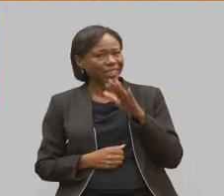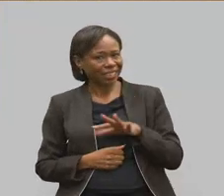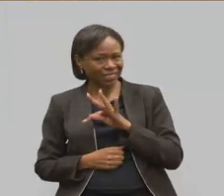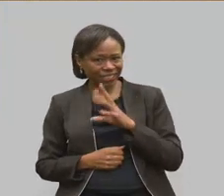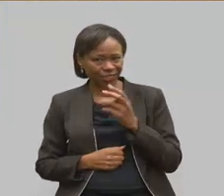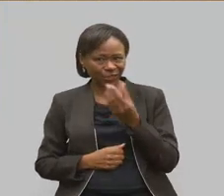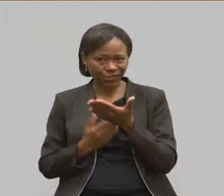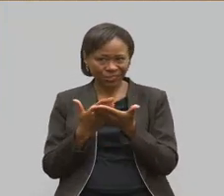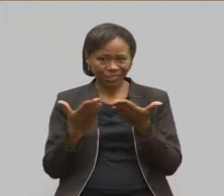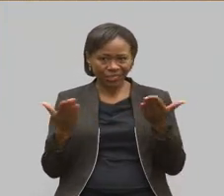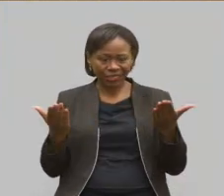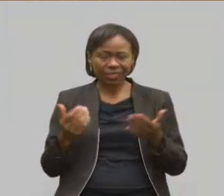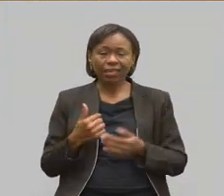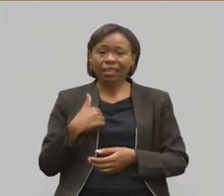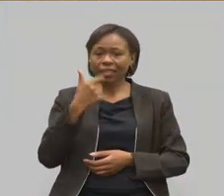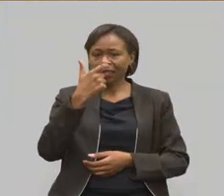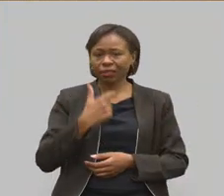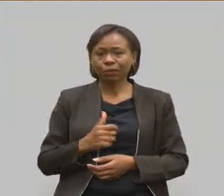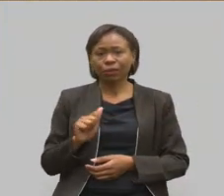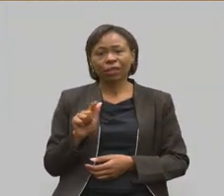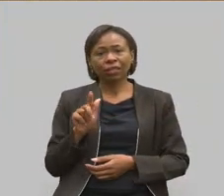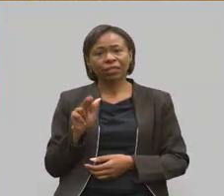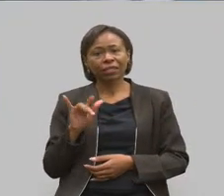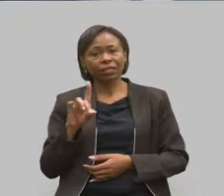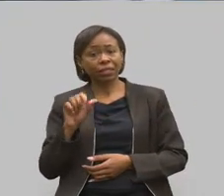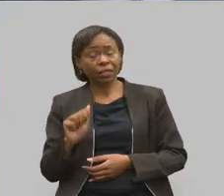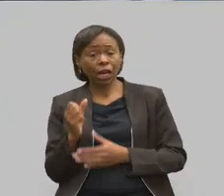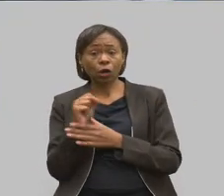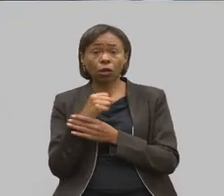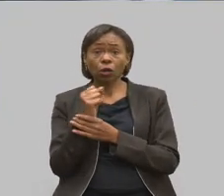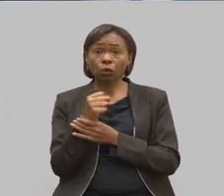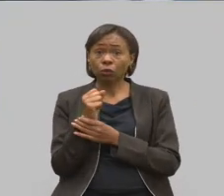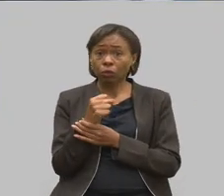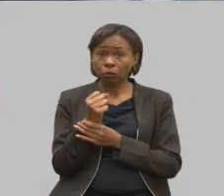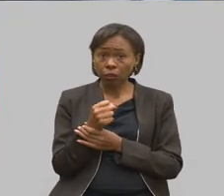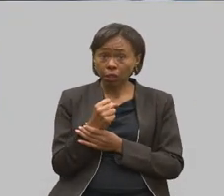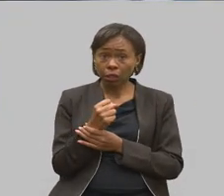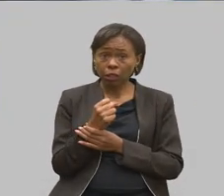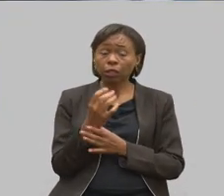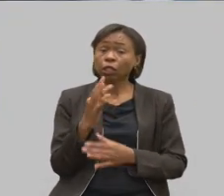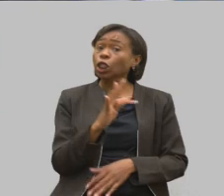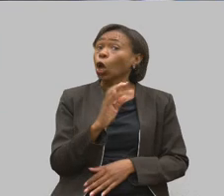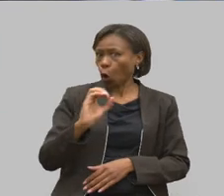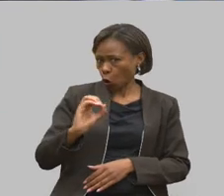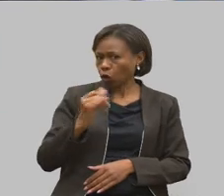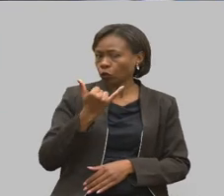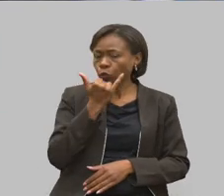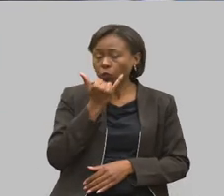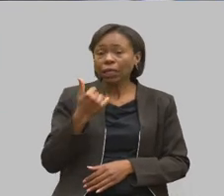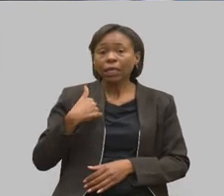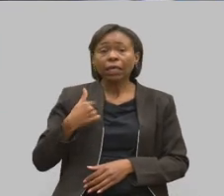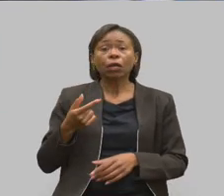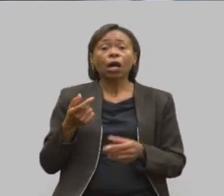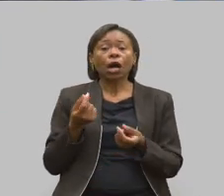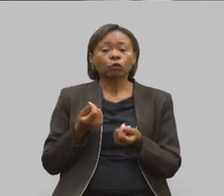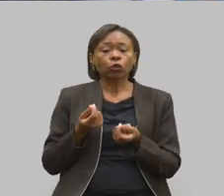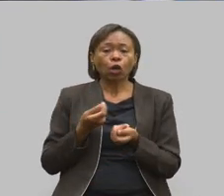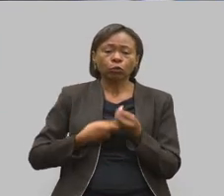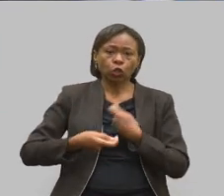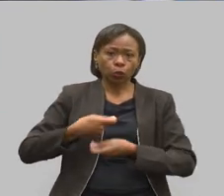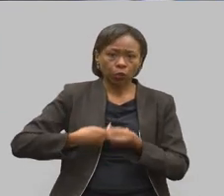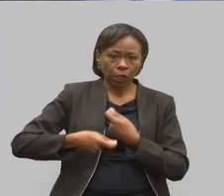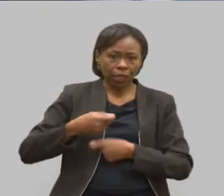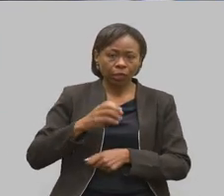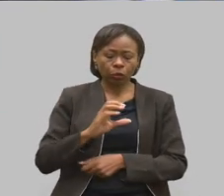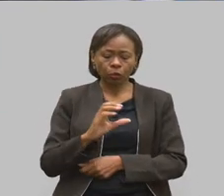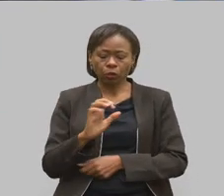todos eu sou ida Andrade eu sou terapeuta ocupacional e atualmente eu estou como diretora tesoureira do Crefito então tô aqui Falando